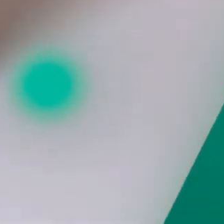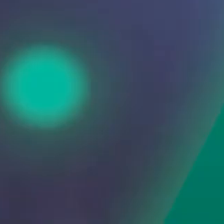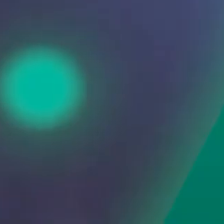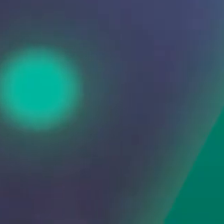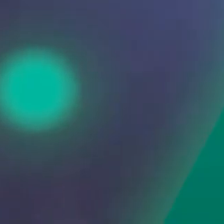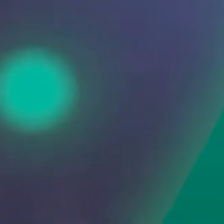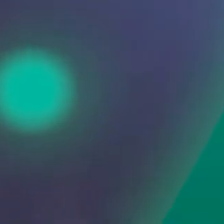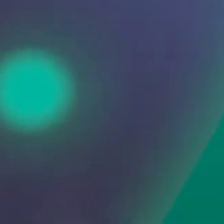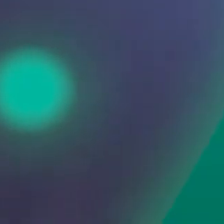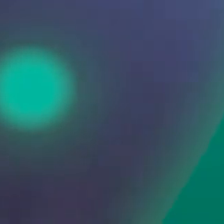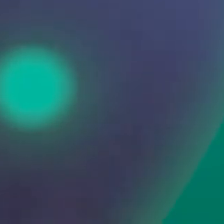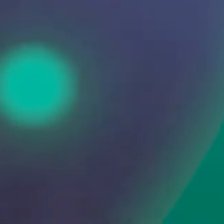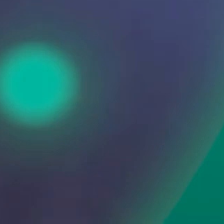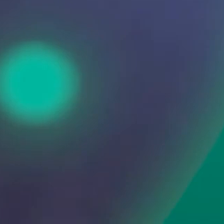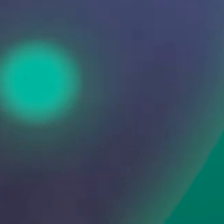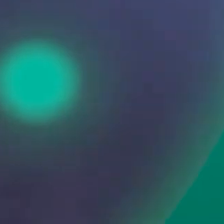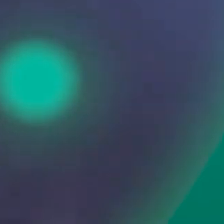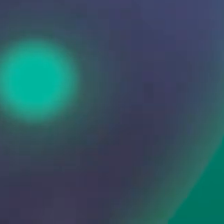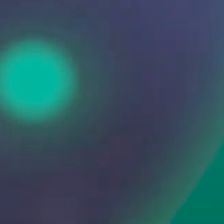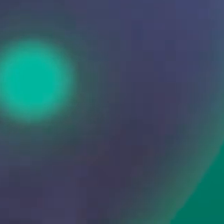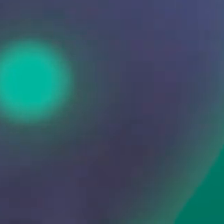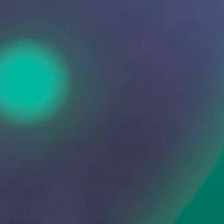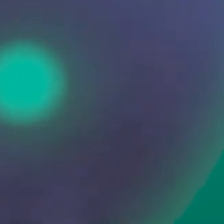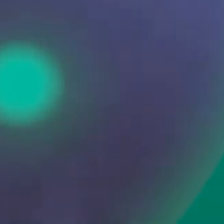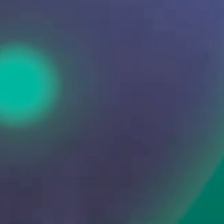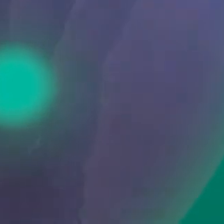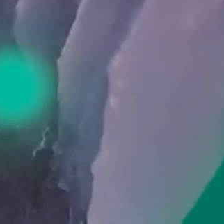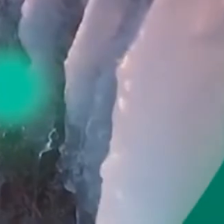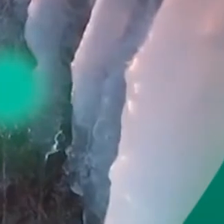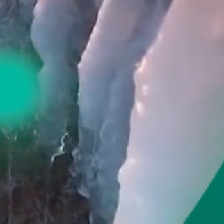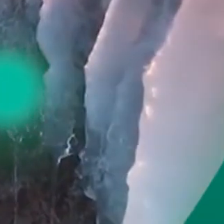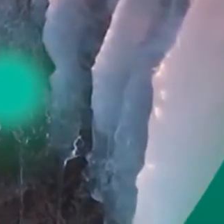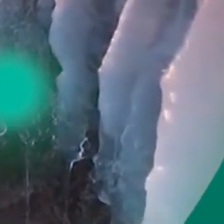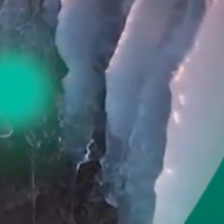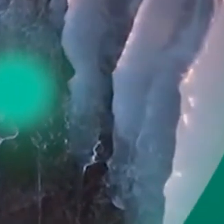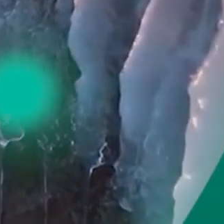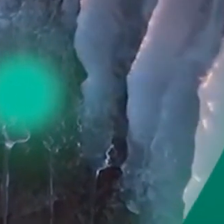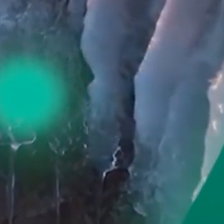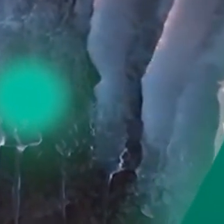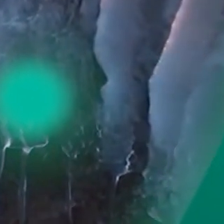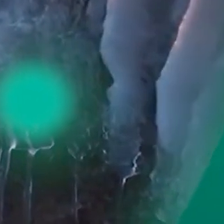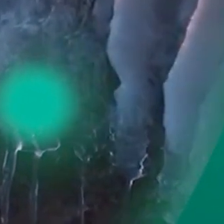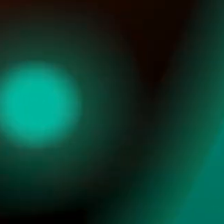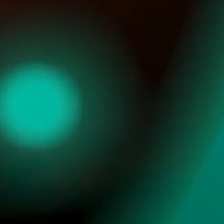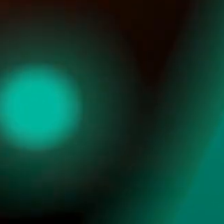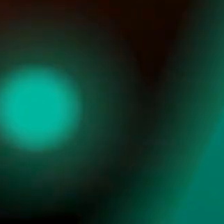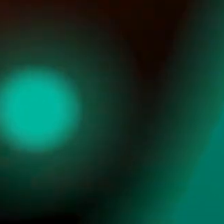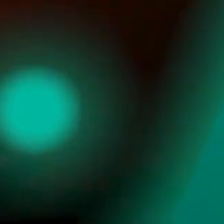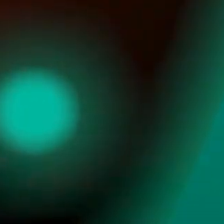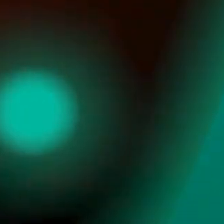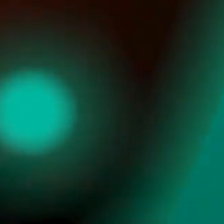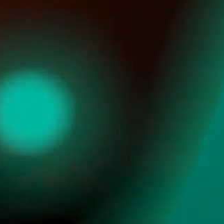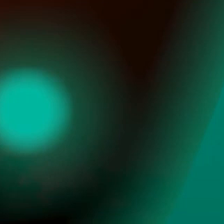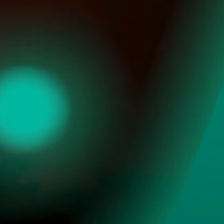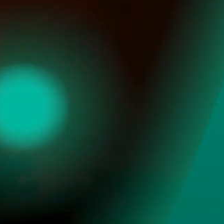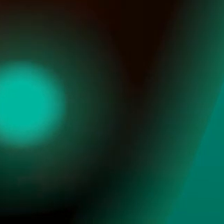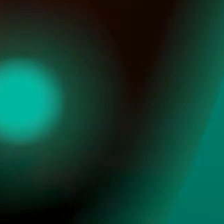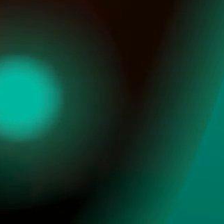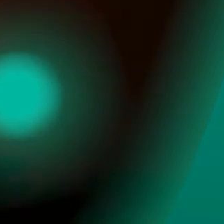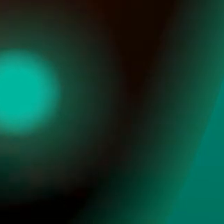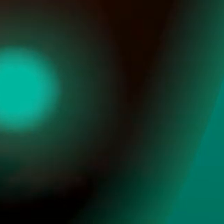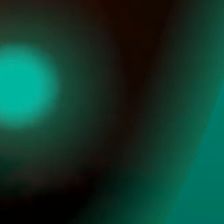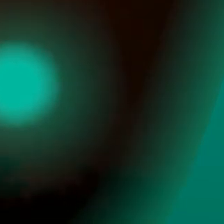ultra resistentes ao desgaste e ao calor para o uso na indústria. Na Universidade Federal de Sergipe, os estudiosos se dedicam